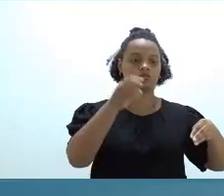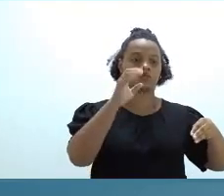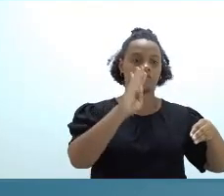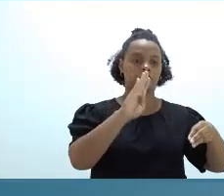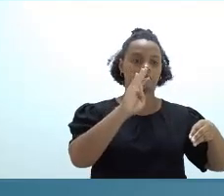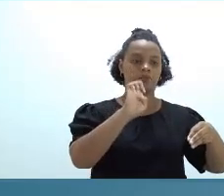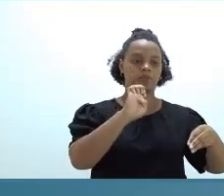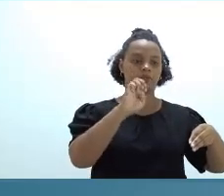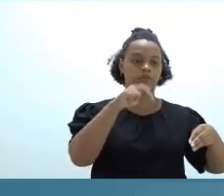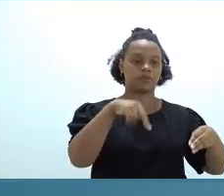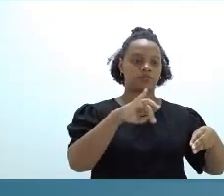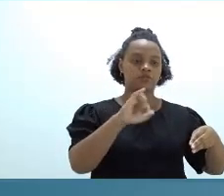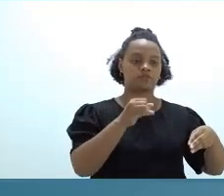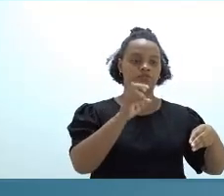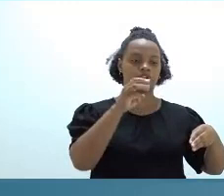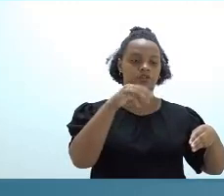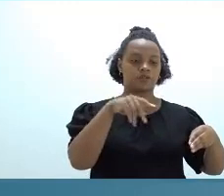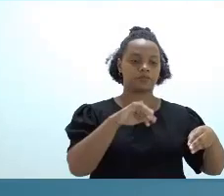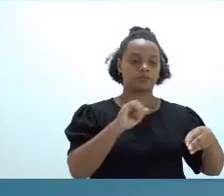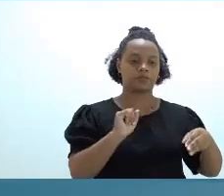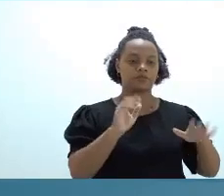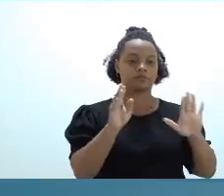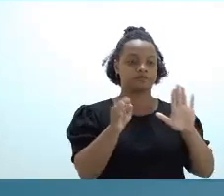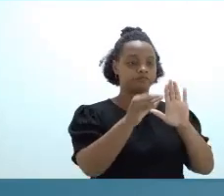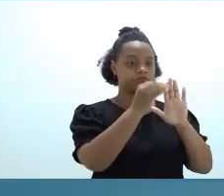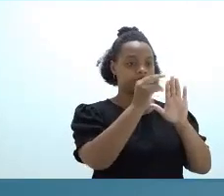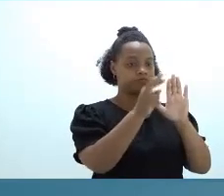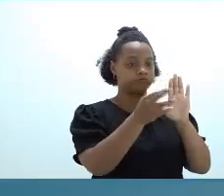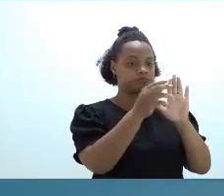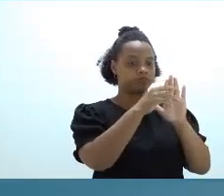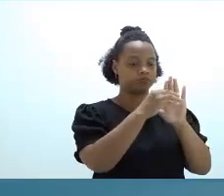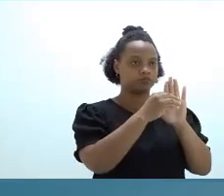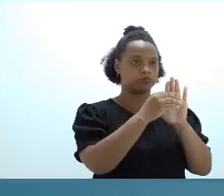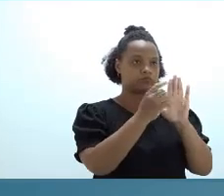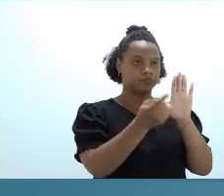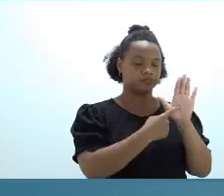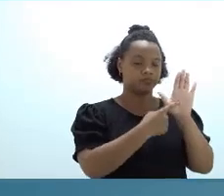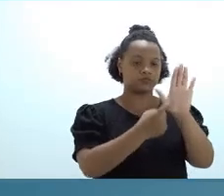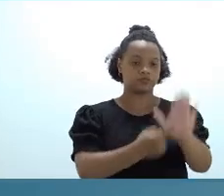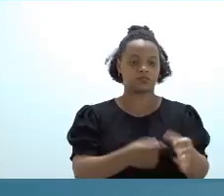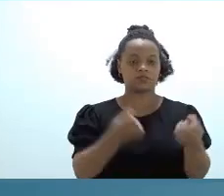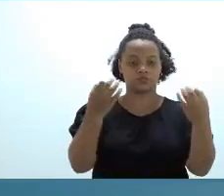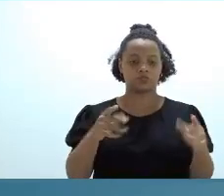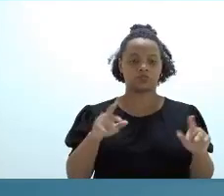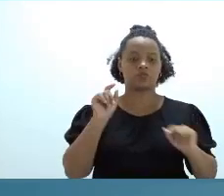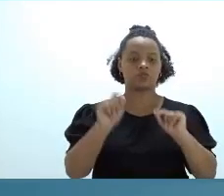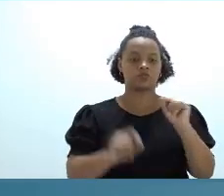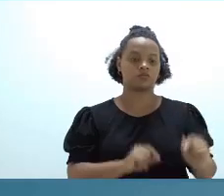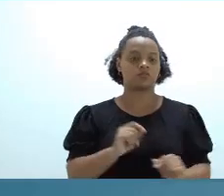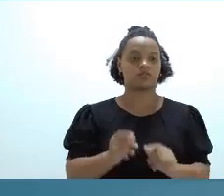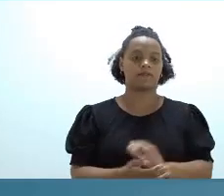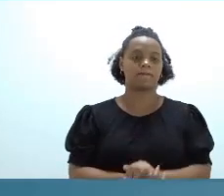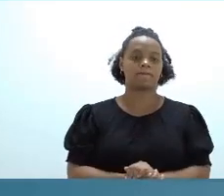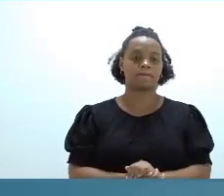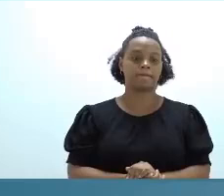Em seguida, diz o seguinte, o alimento. Trata-se de ação indenizatória por danos